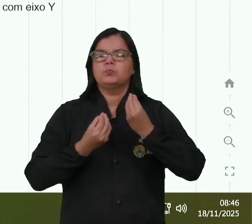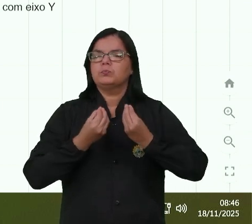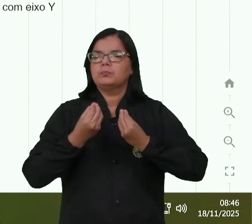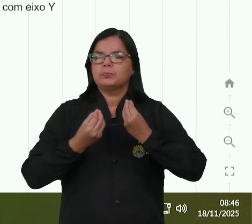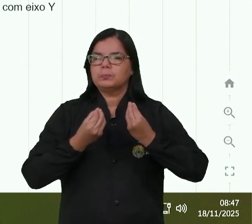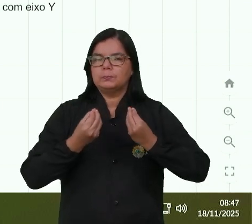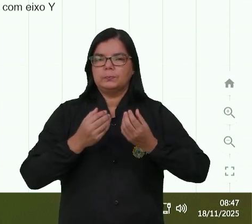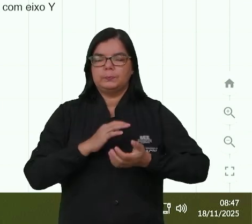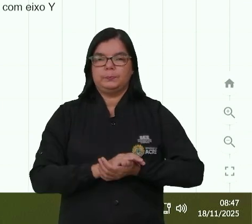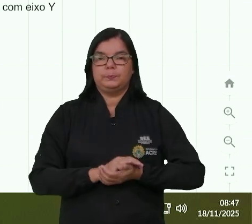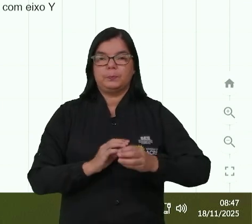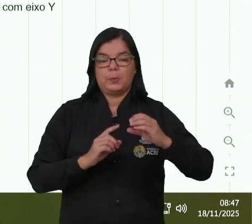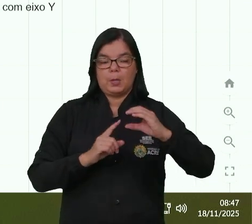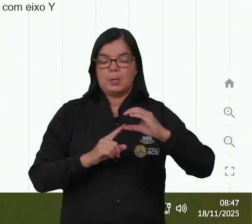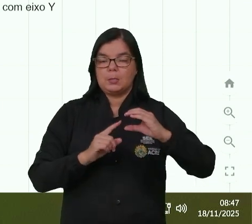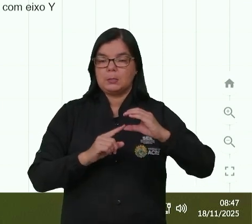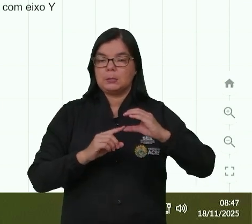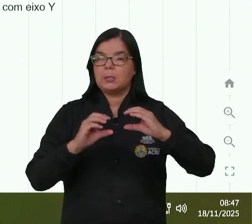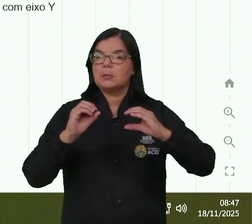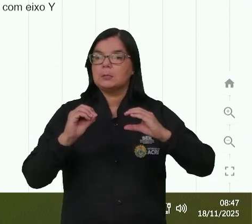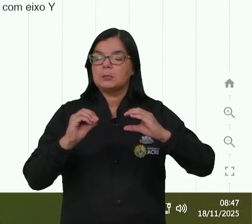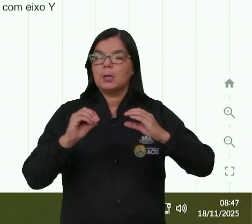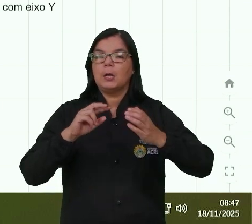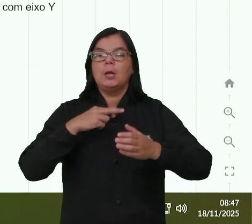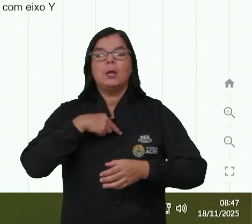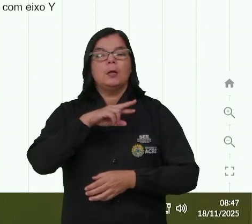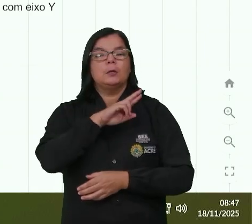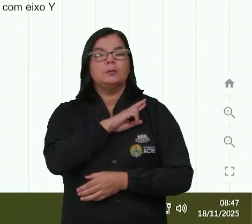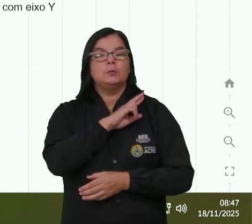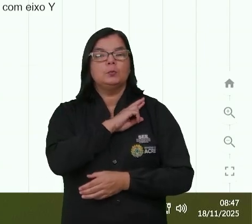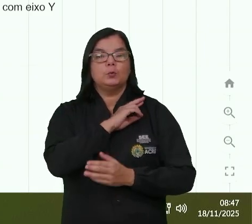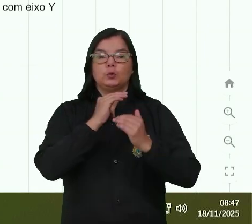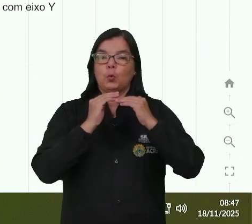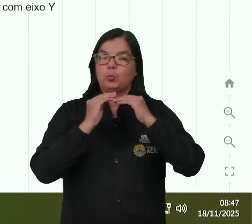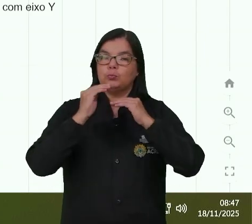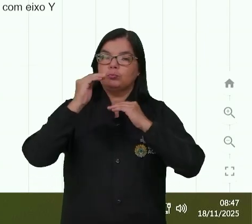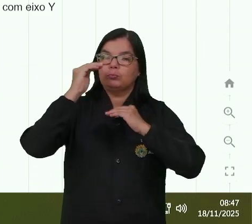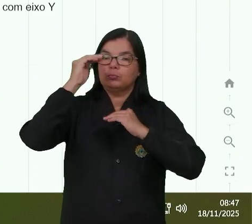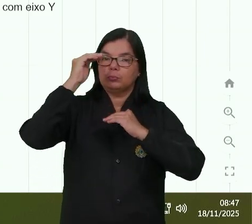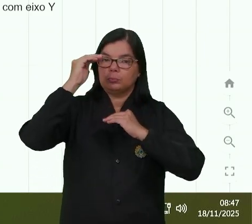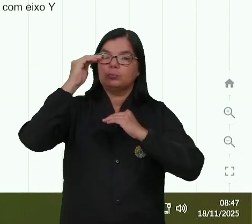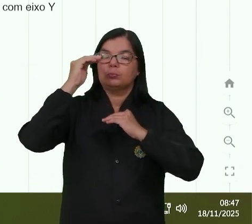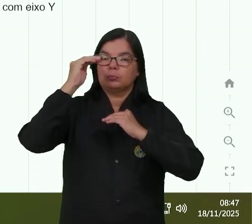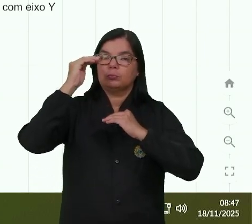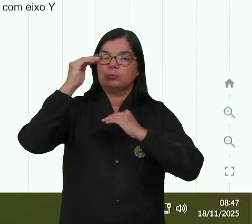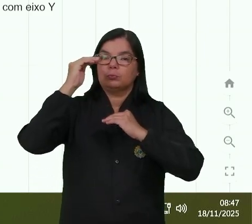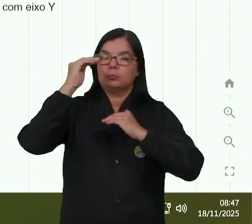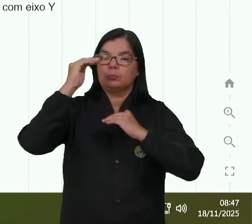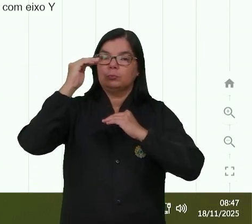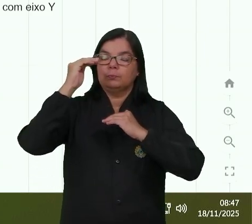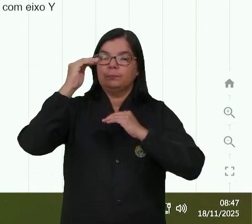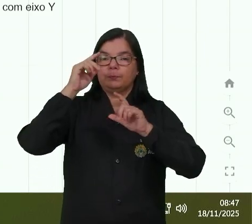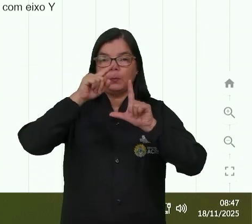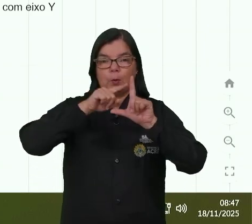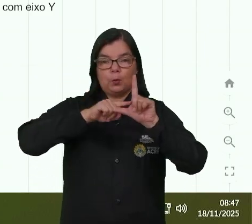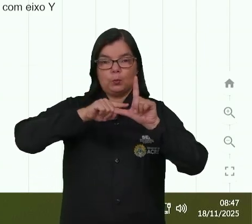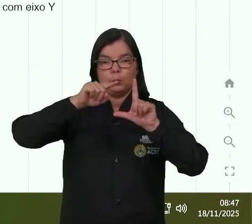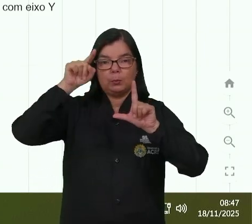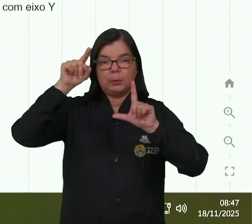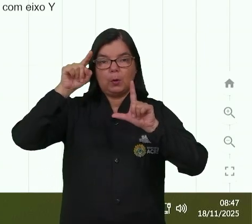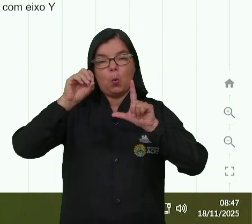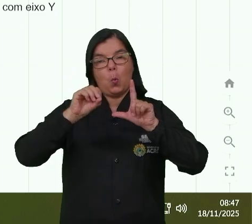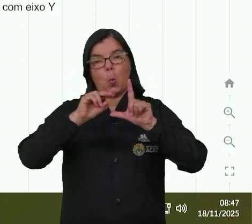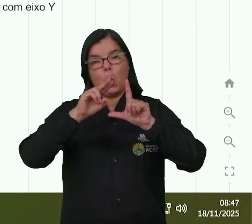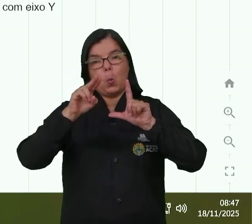faz. Esse C ele vai ser responsável por subir a altura do gráfico